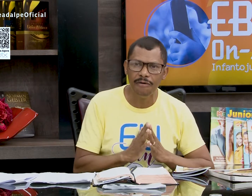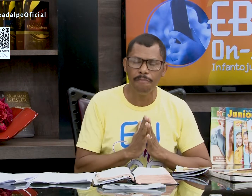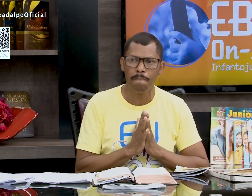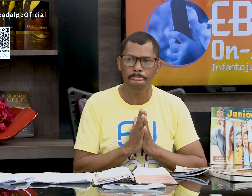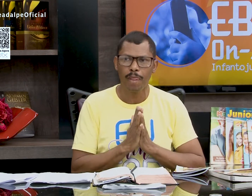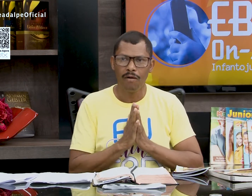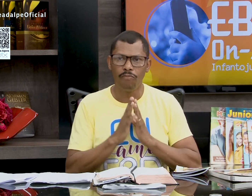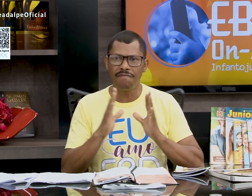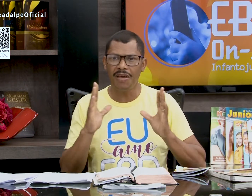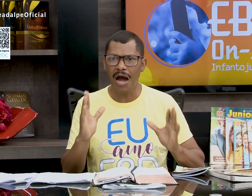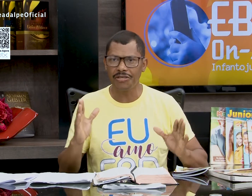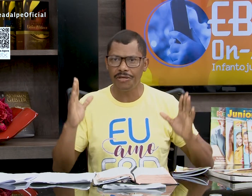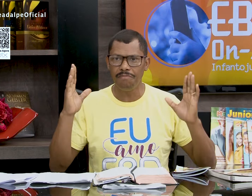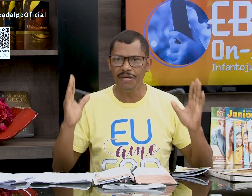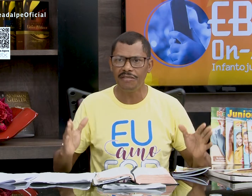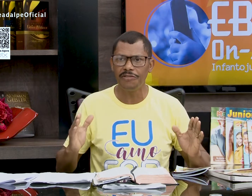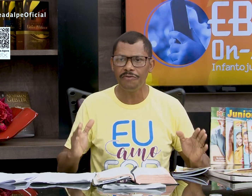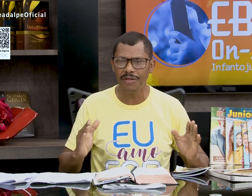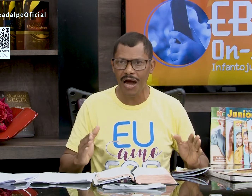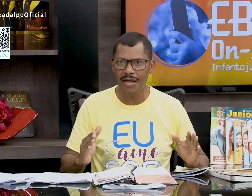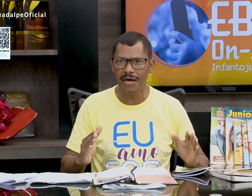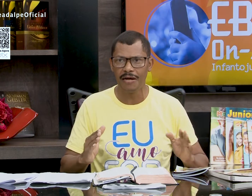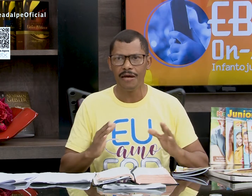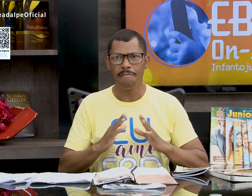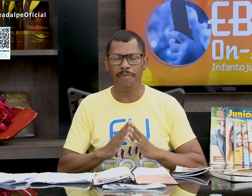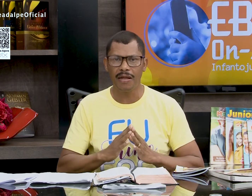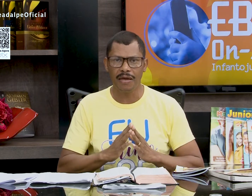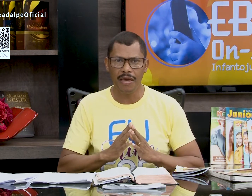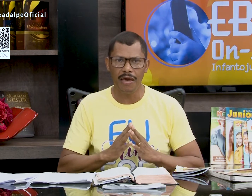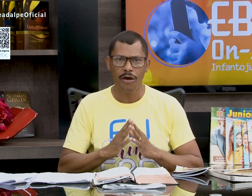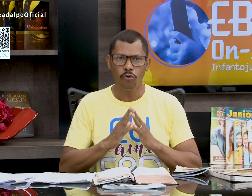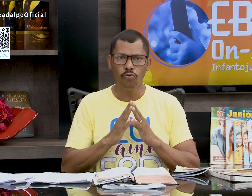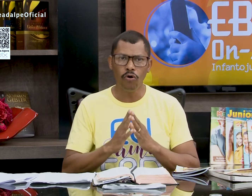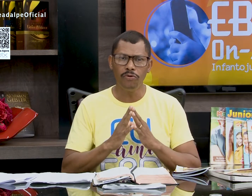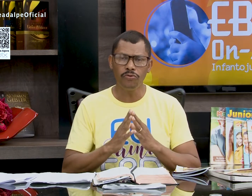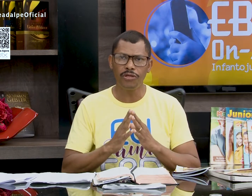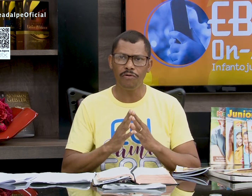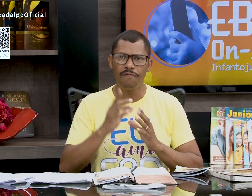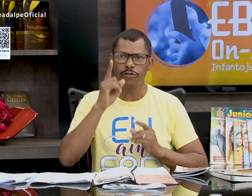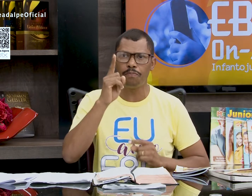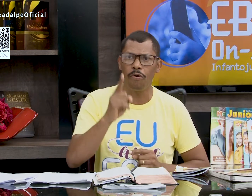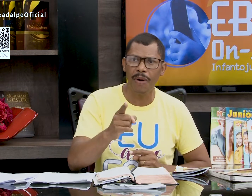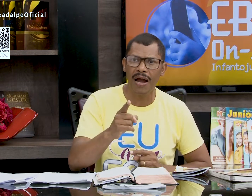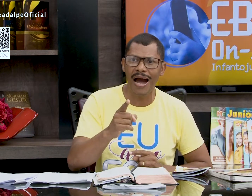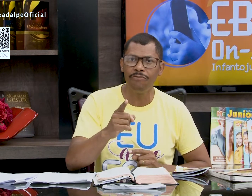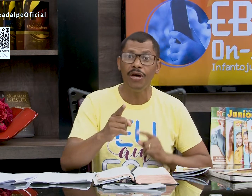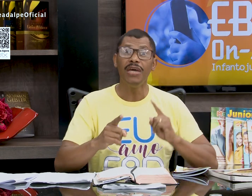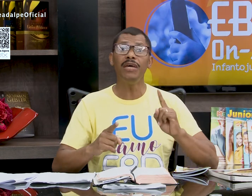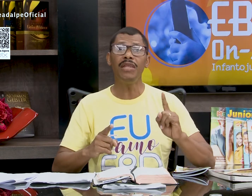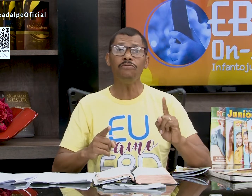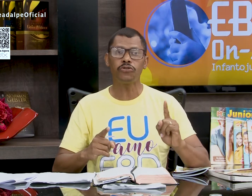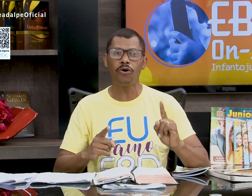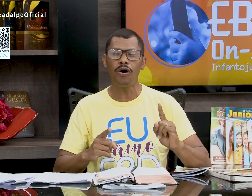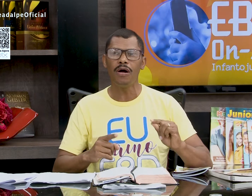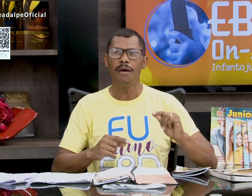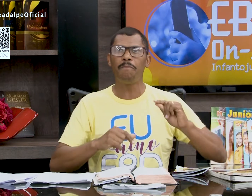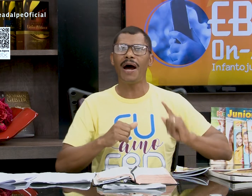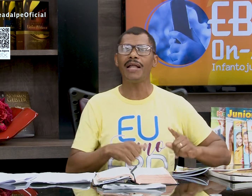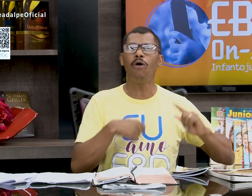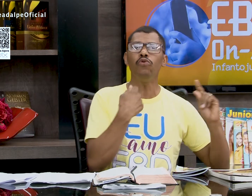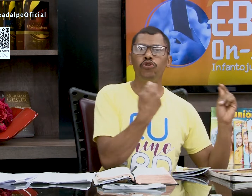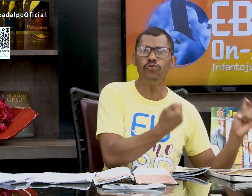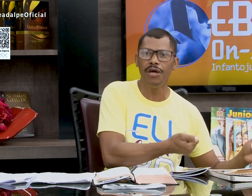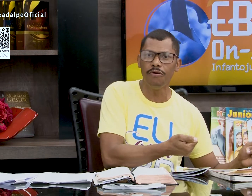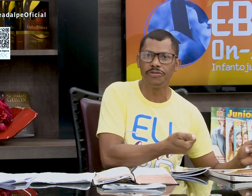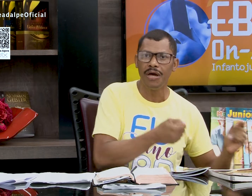uma missão uma viagem missionária para que o nome do senhor fosse propagado e não só